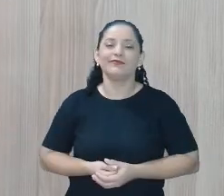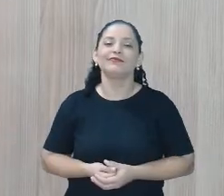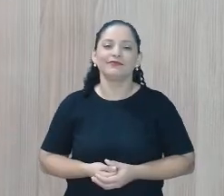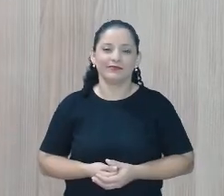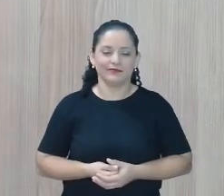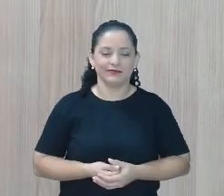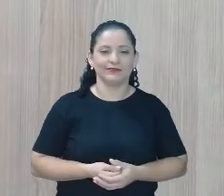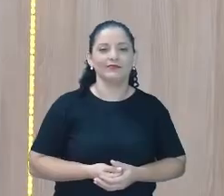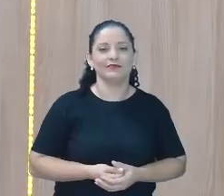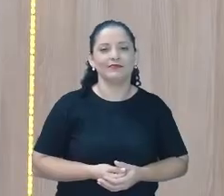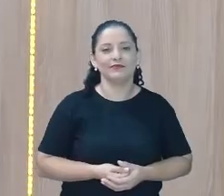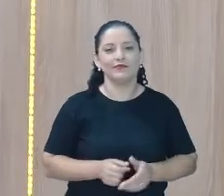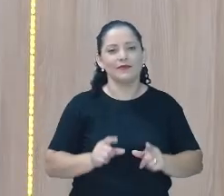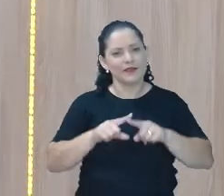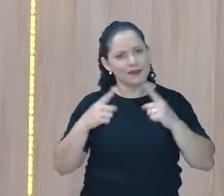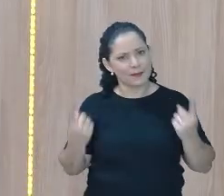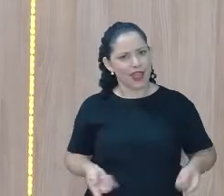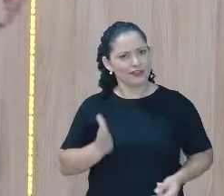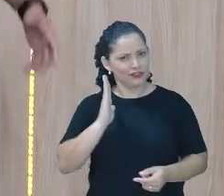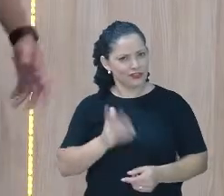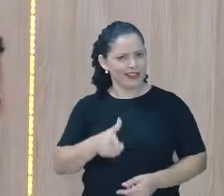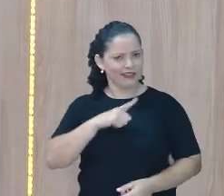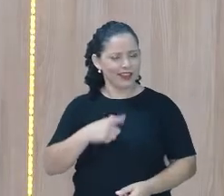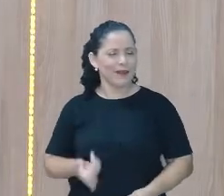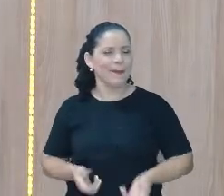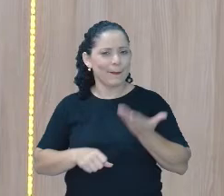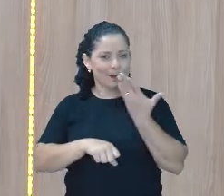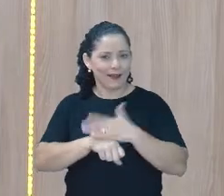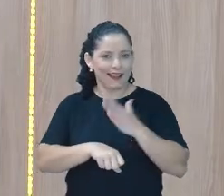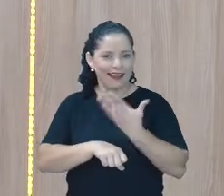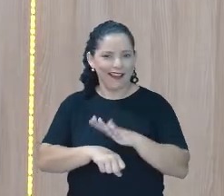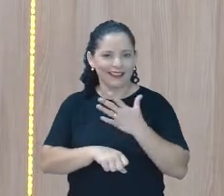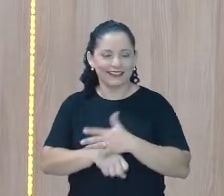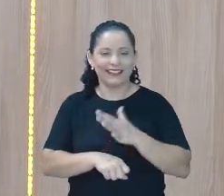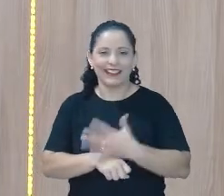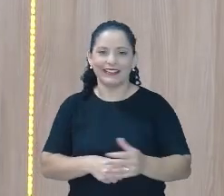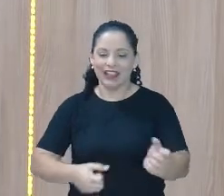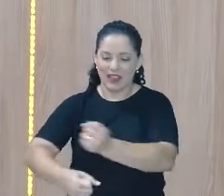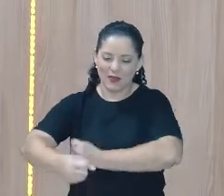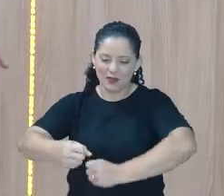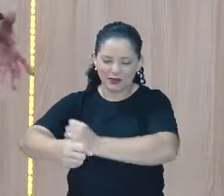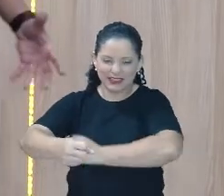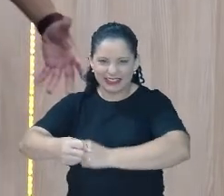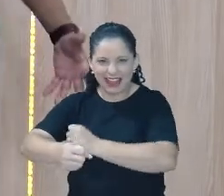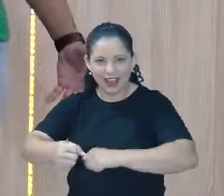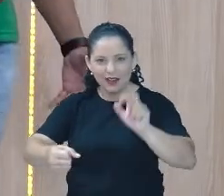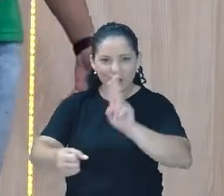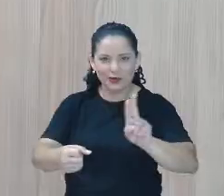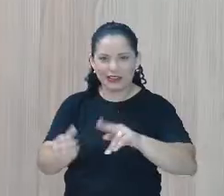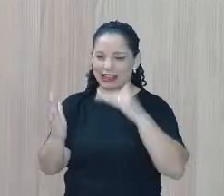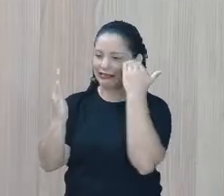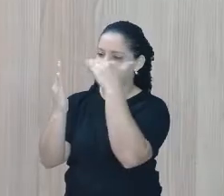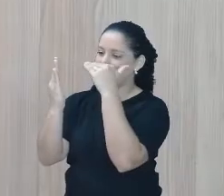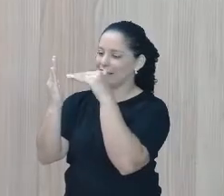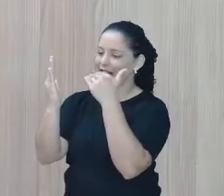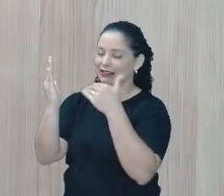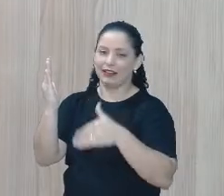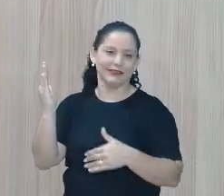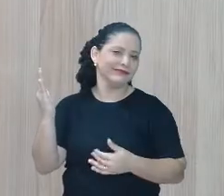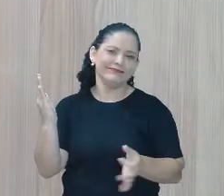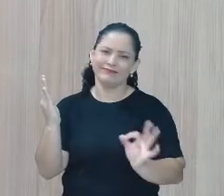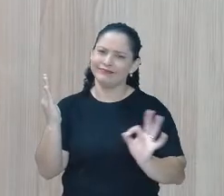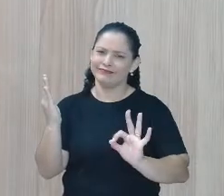É verdade. Mas você já deve ter uma prática, eu acho que você não cozinha mais com o auxílio das receitas, né? Não. Existem coisas que eu